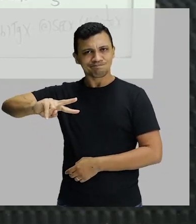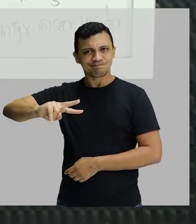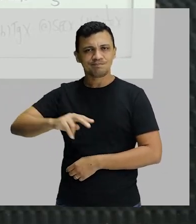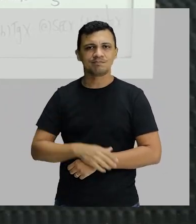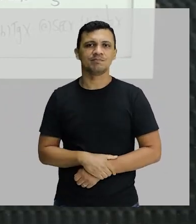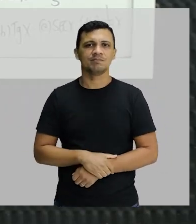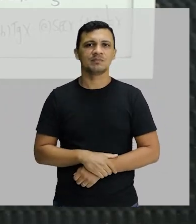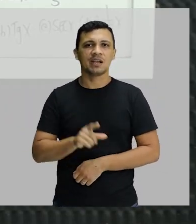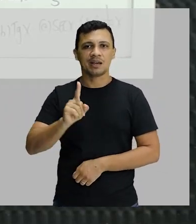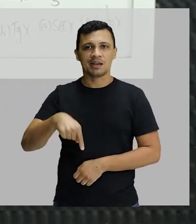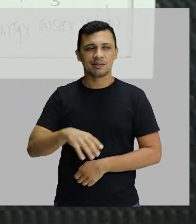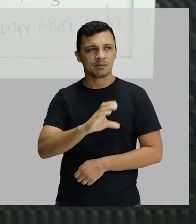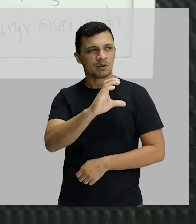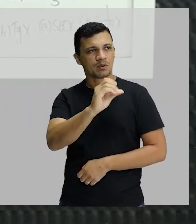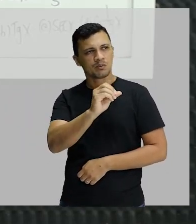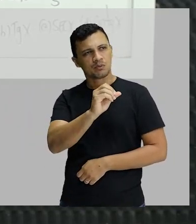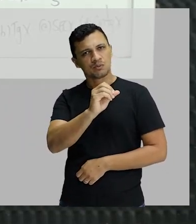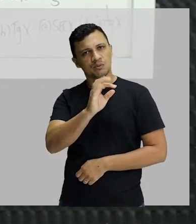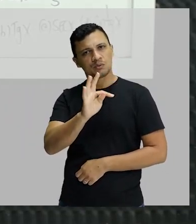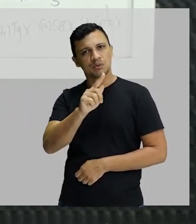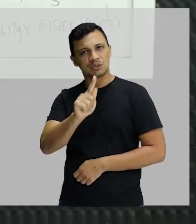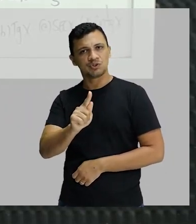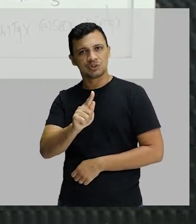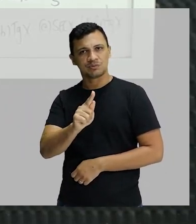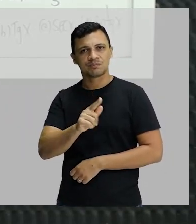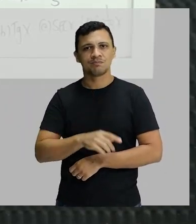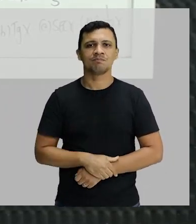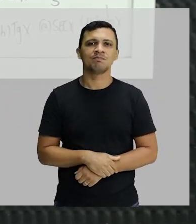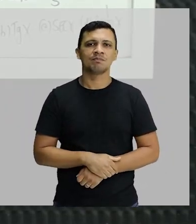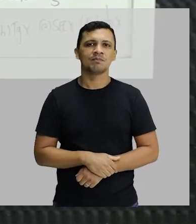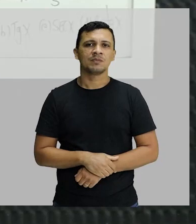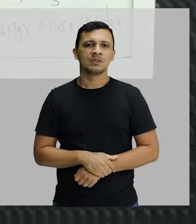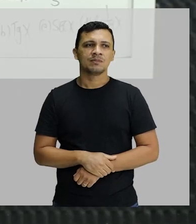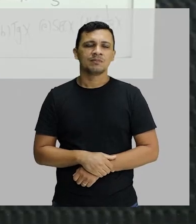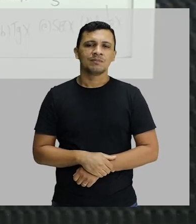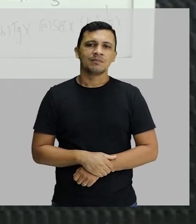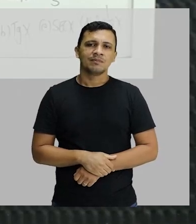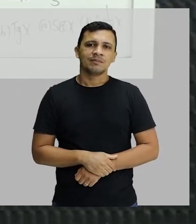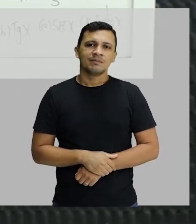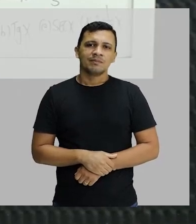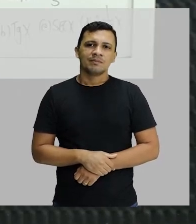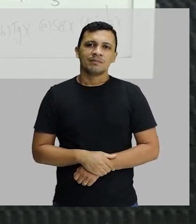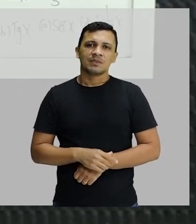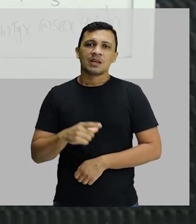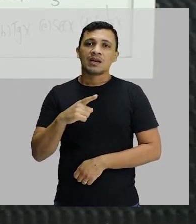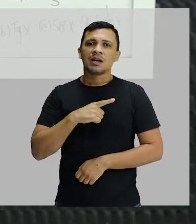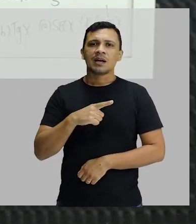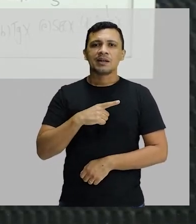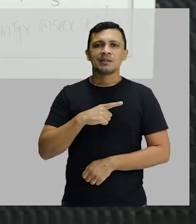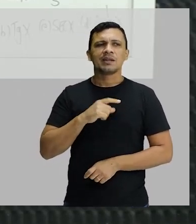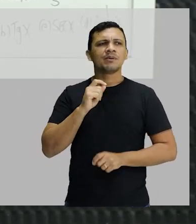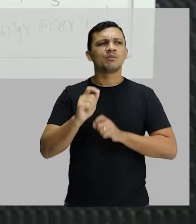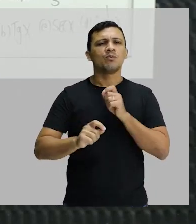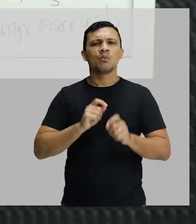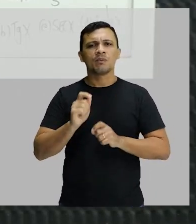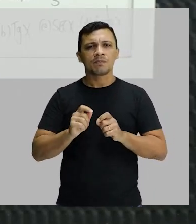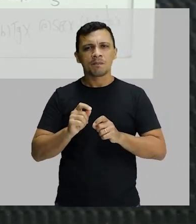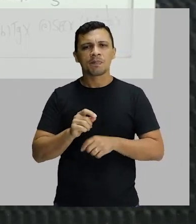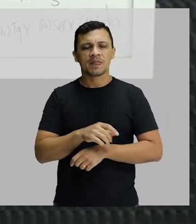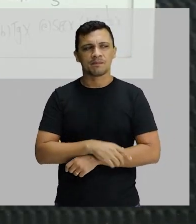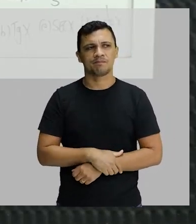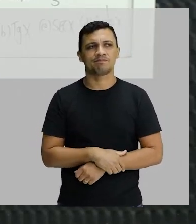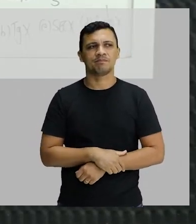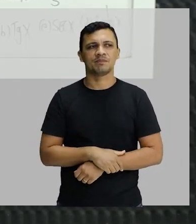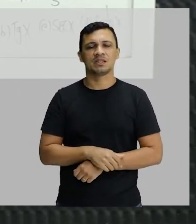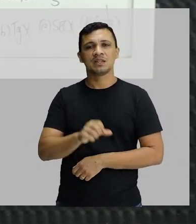a cotangente de um arco. E aí, além dessas aí, existe a secante e a cossecante.